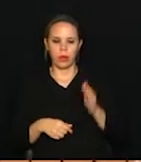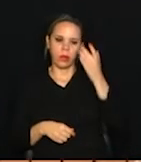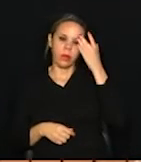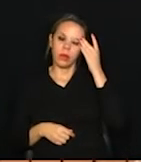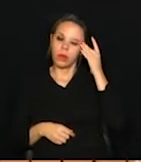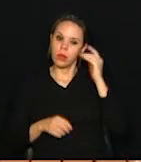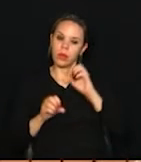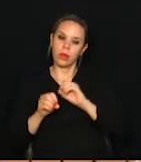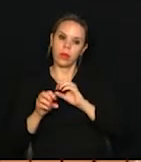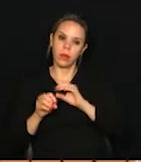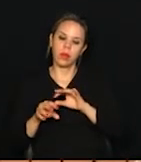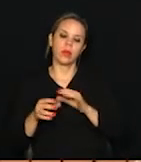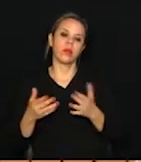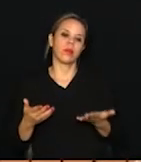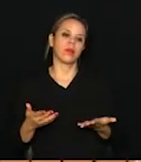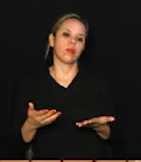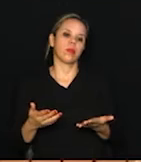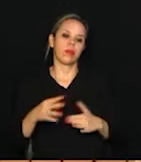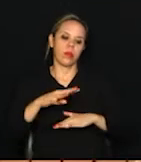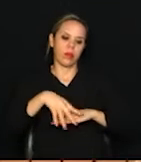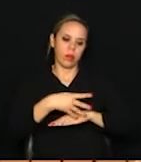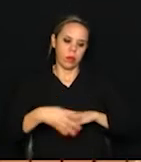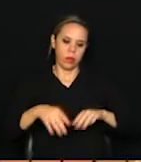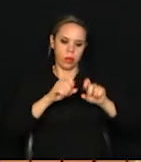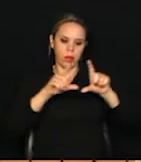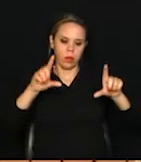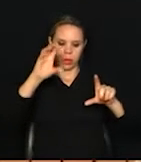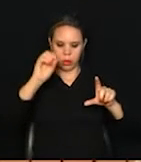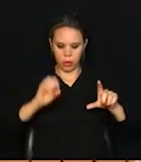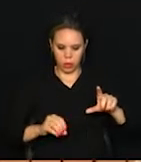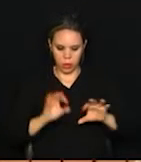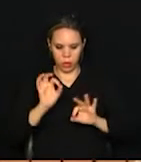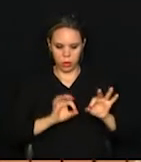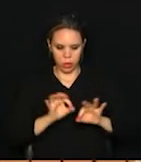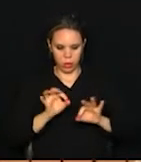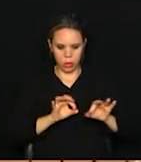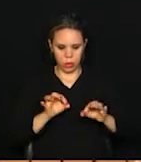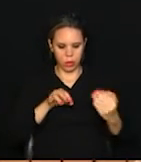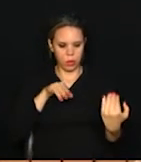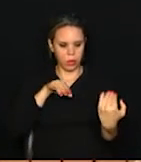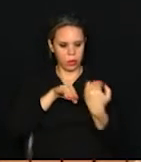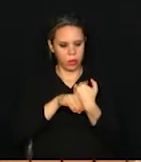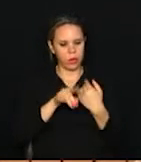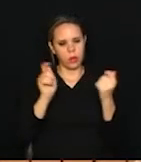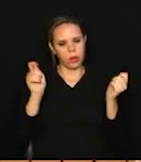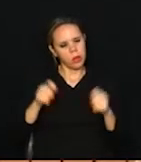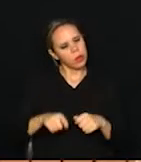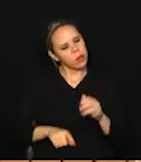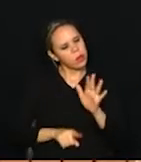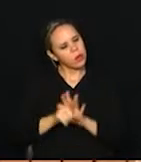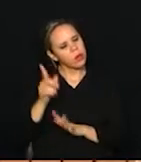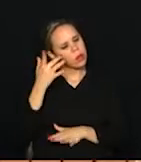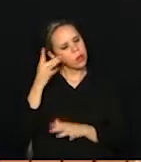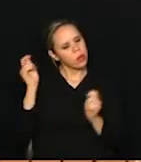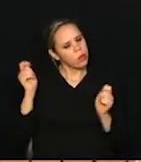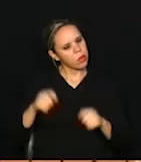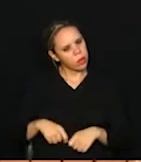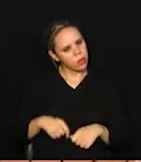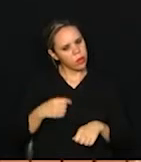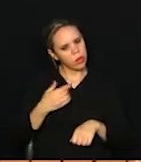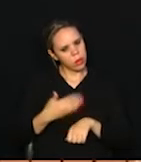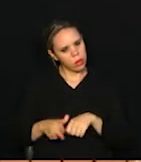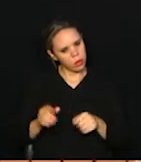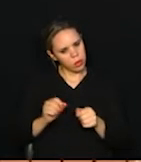de trânsito, fiscalização, sinalização, planejamento, engenharia de tráfego. É possível, senhor presidente, a